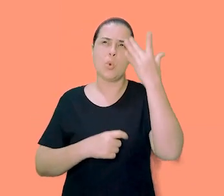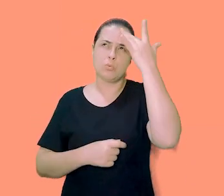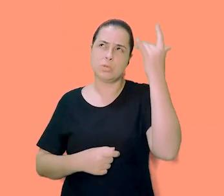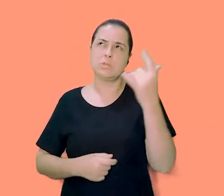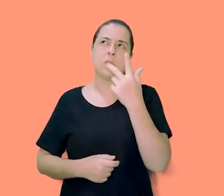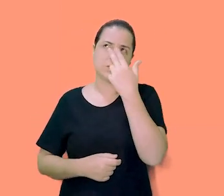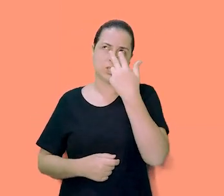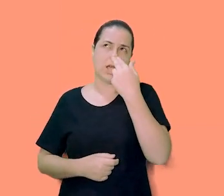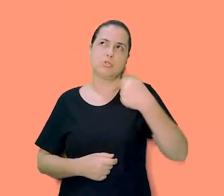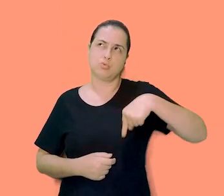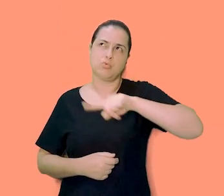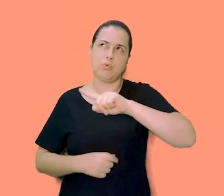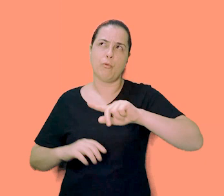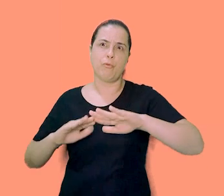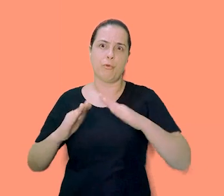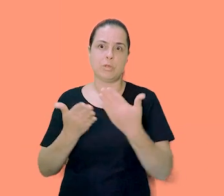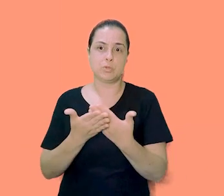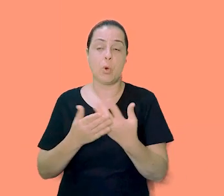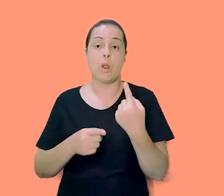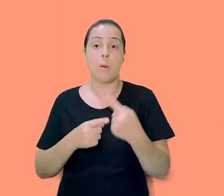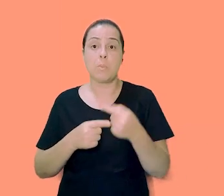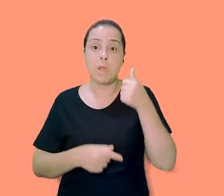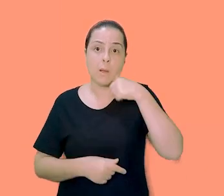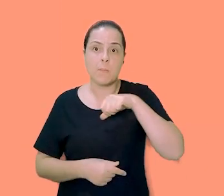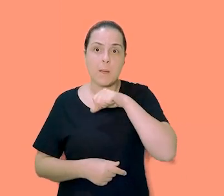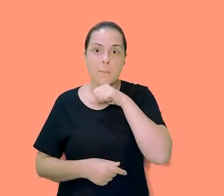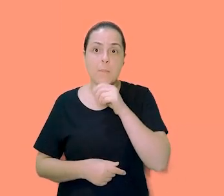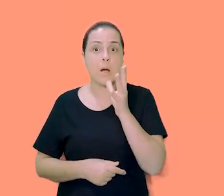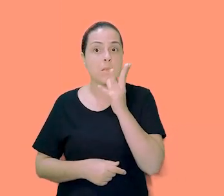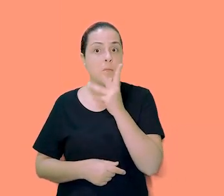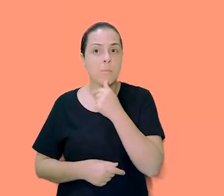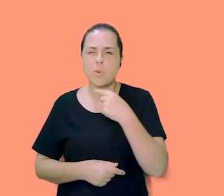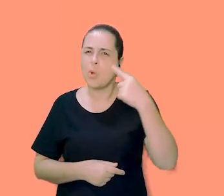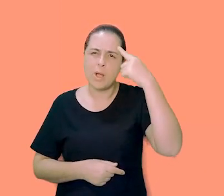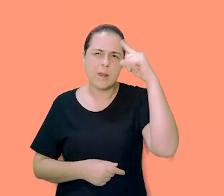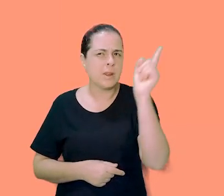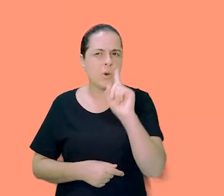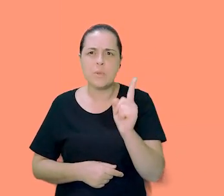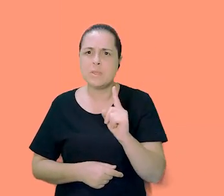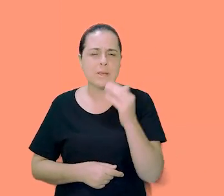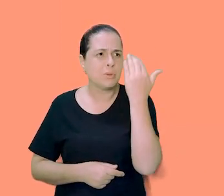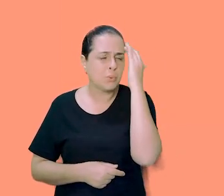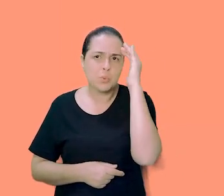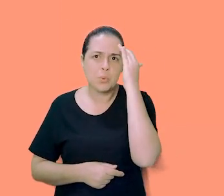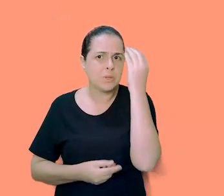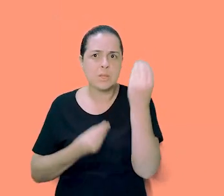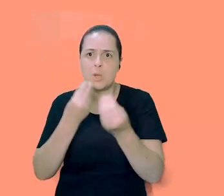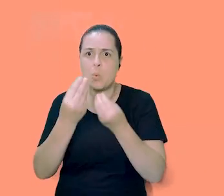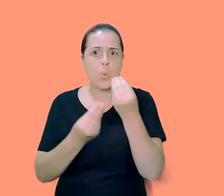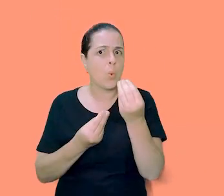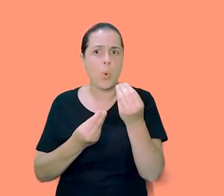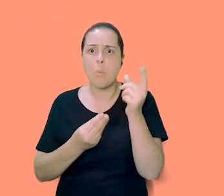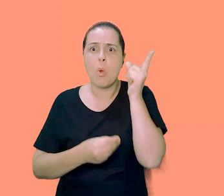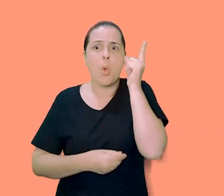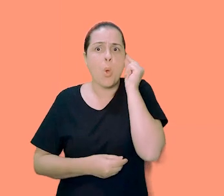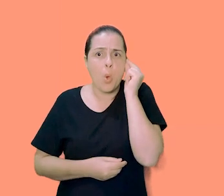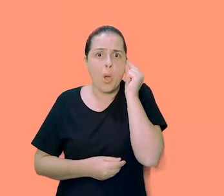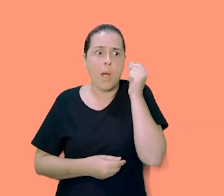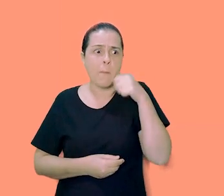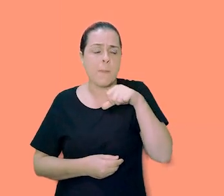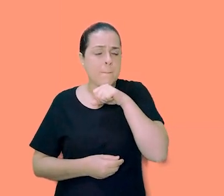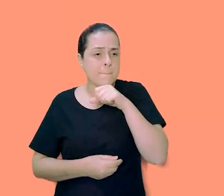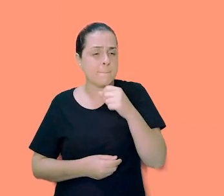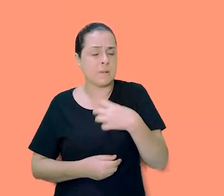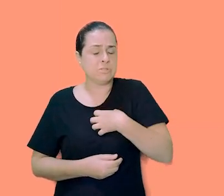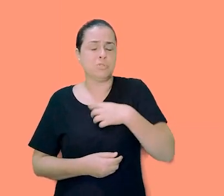se eu não me engano. E porque a minha mãe, ela demorou para assimilar que eu tinha perdido a audição, ela não conseguia assimilar a informação, foi muito difícil para